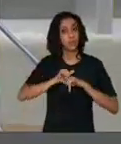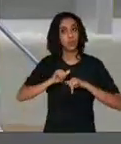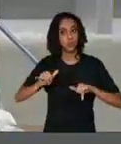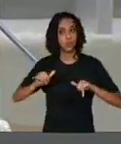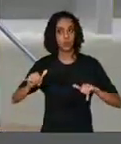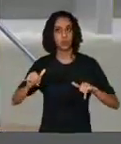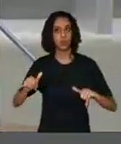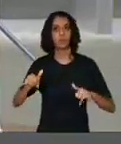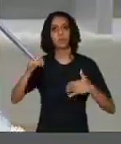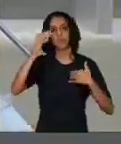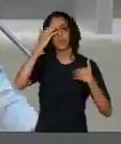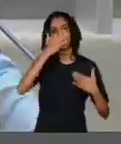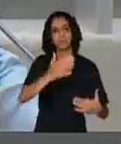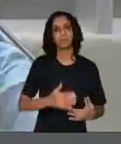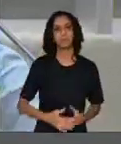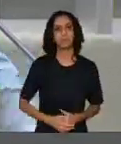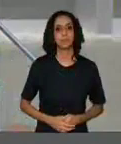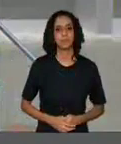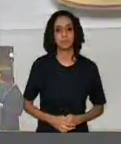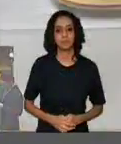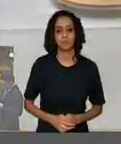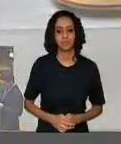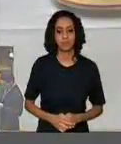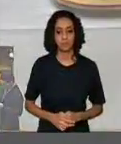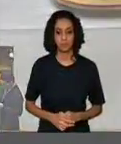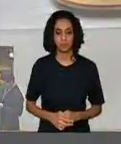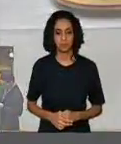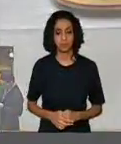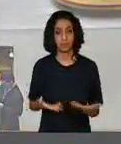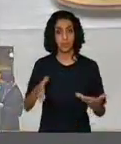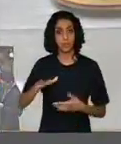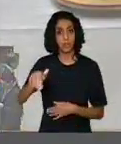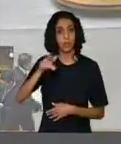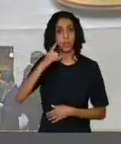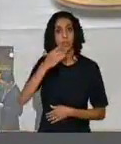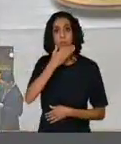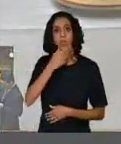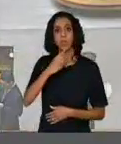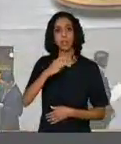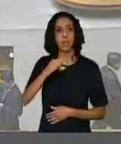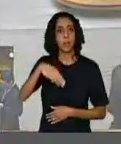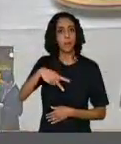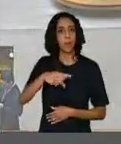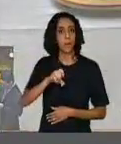desse meu discurso. Obrigada. Convidar à tribuna o deputado Pompeu pelo período de 4 minutos.